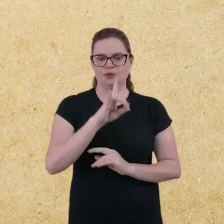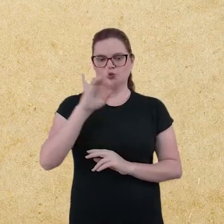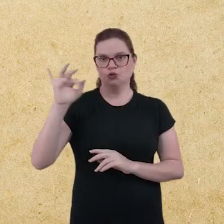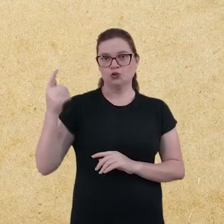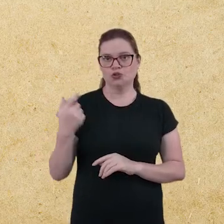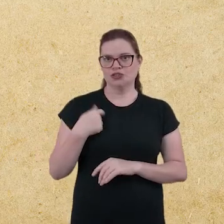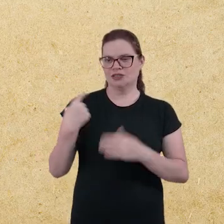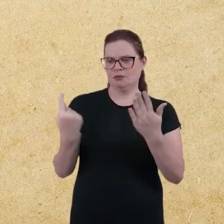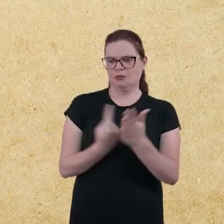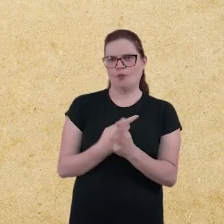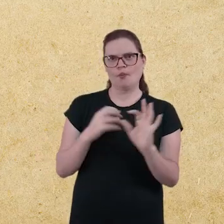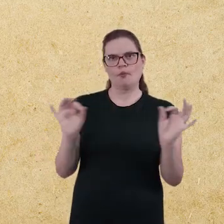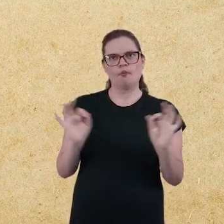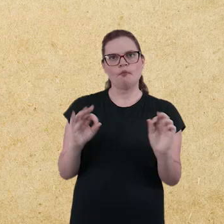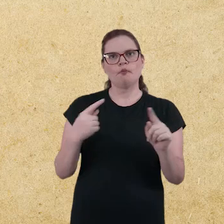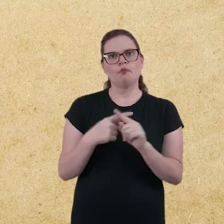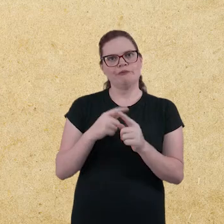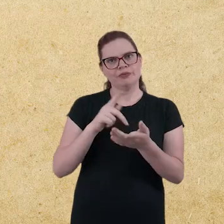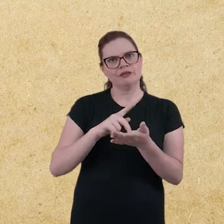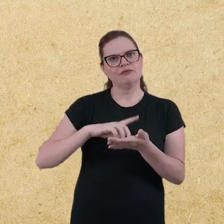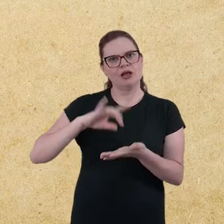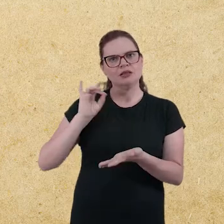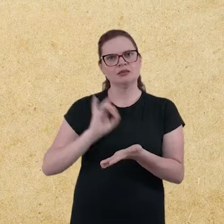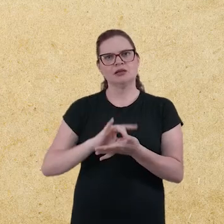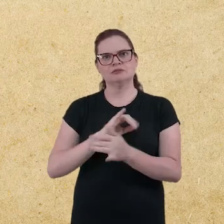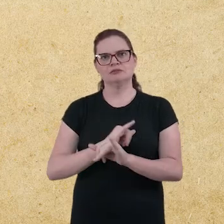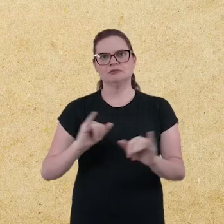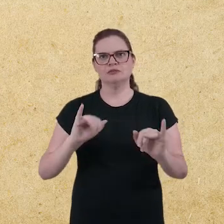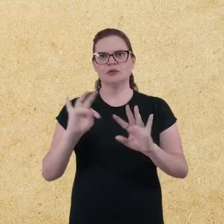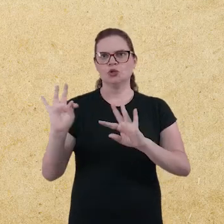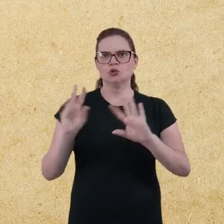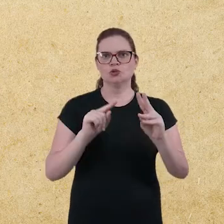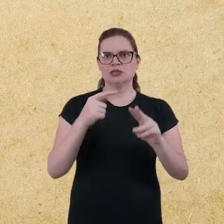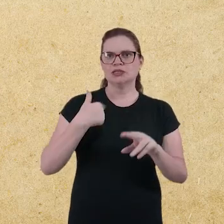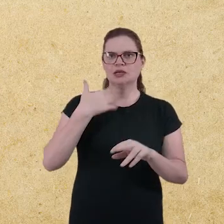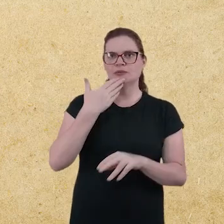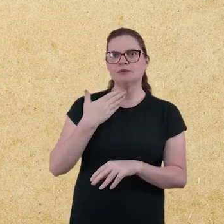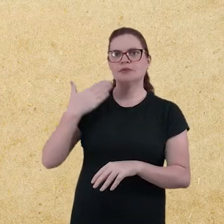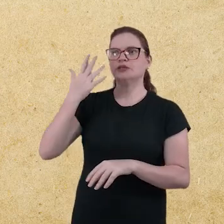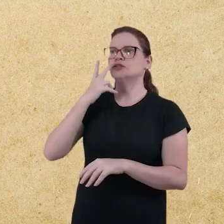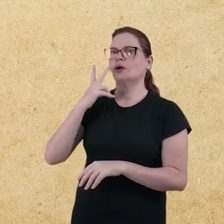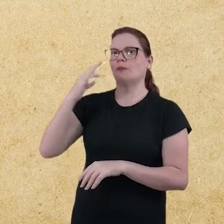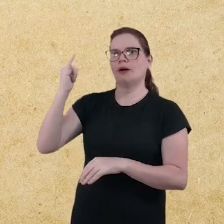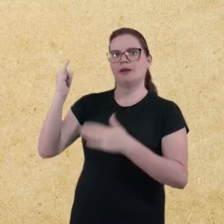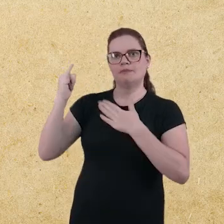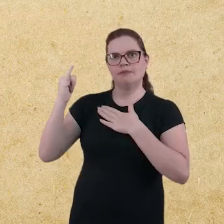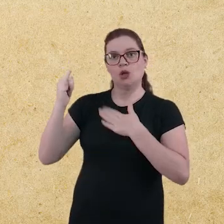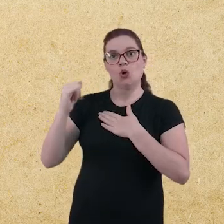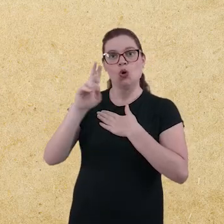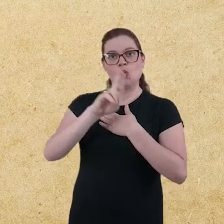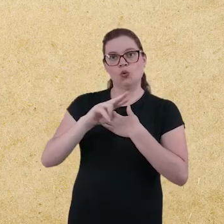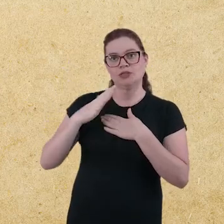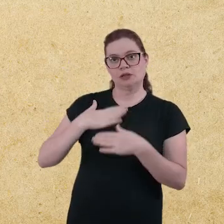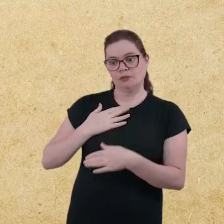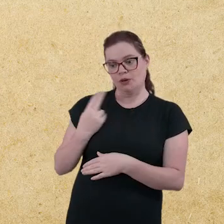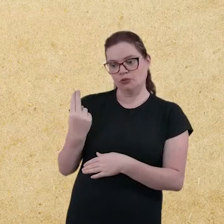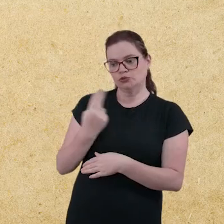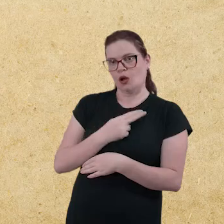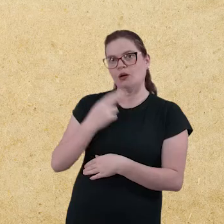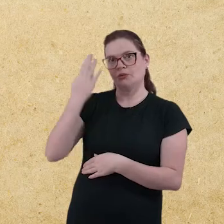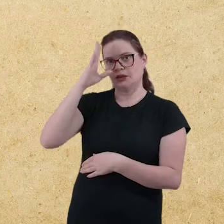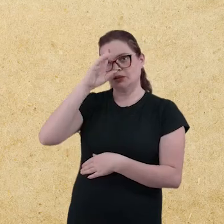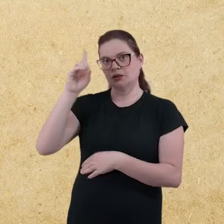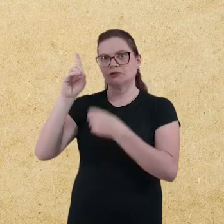perguntareis. Na verdade vos digo que tudo quando pedis ao meu Pai em meu nome, ele vos há de